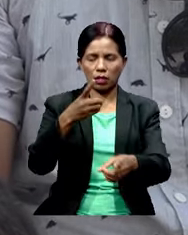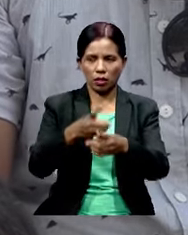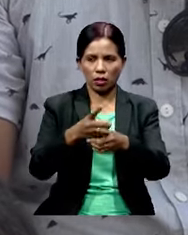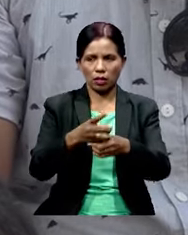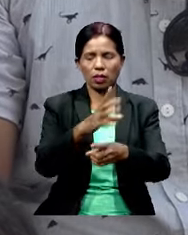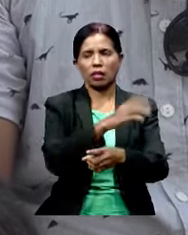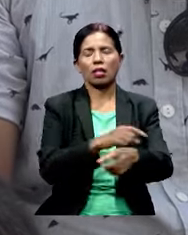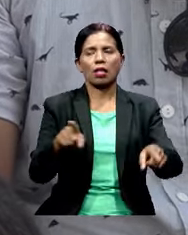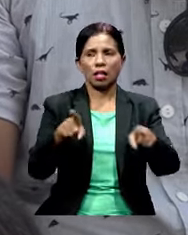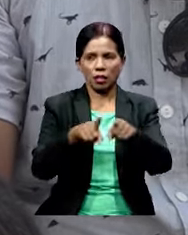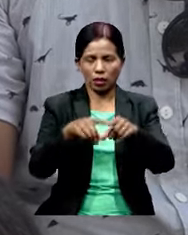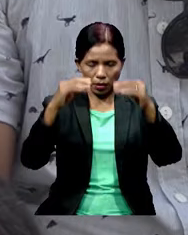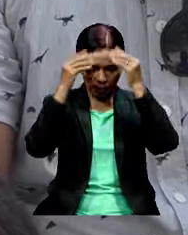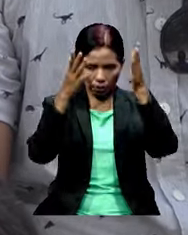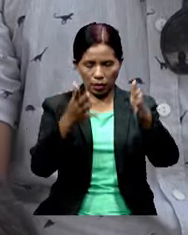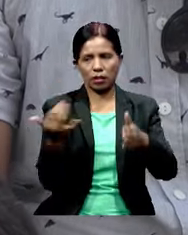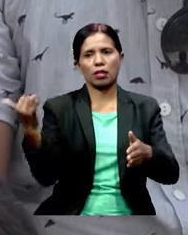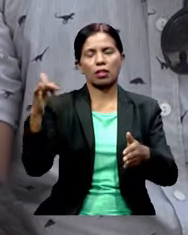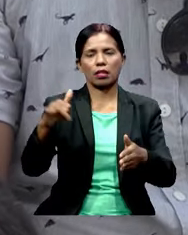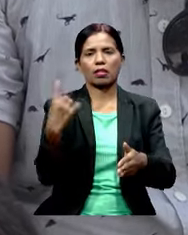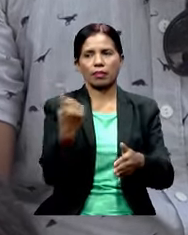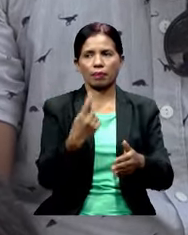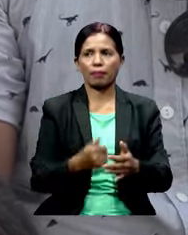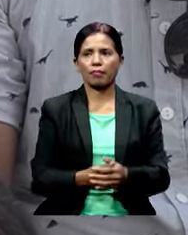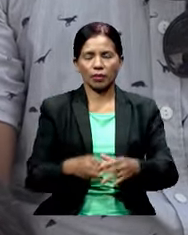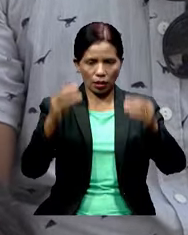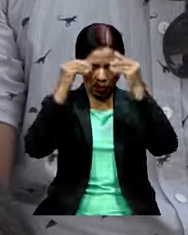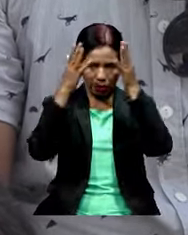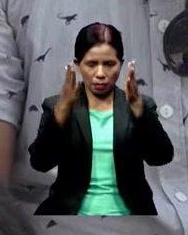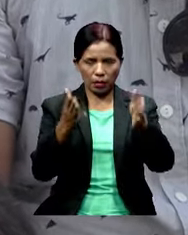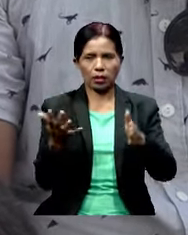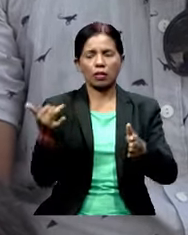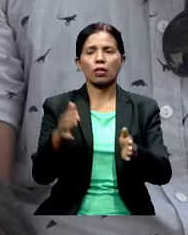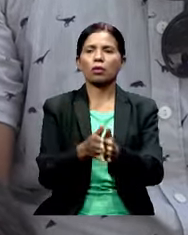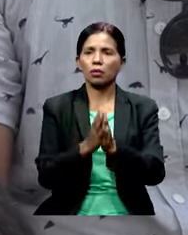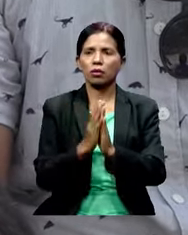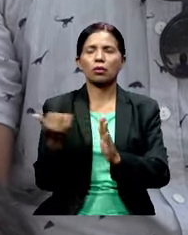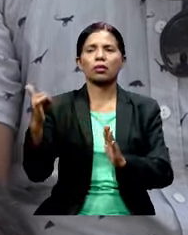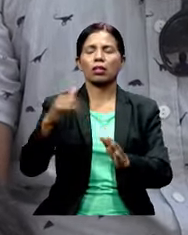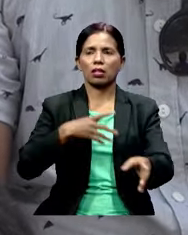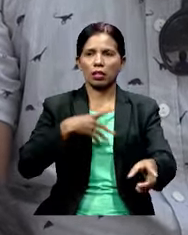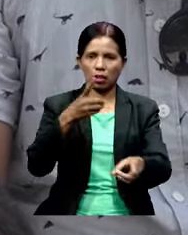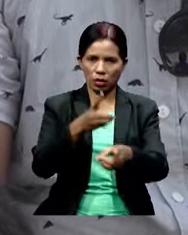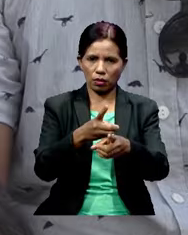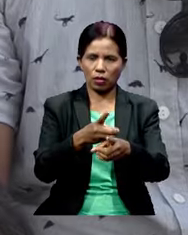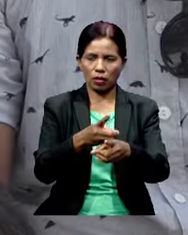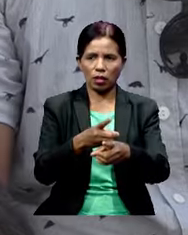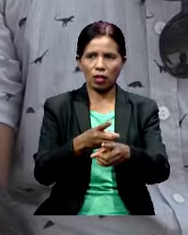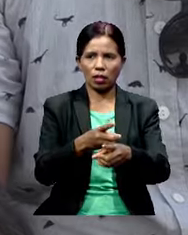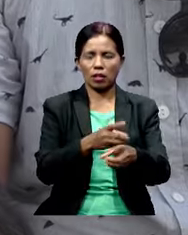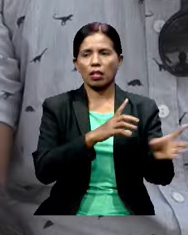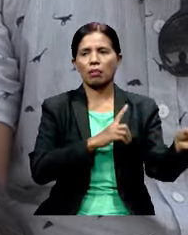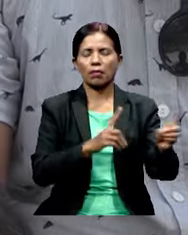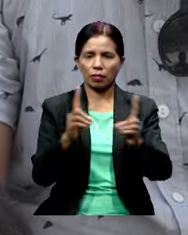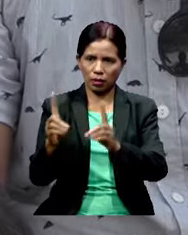especial, anexamos professores Sira permanente. Professores permanente exige ser direito para tu